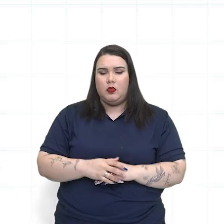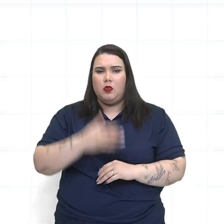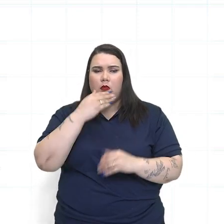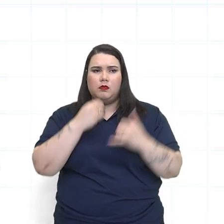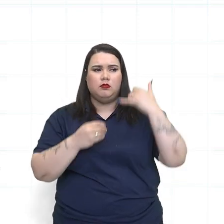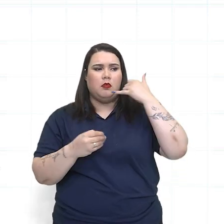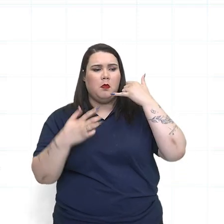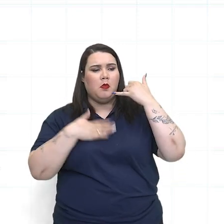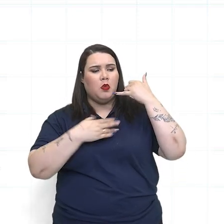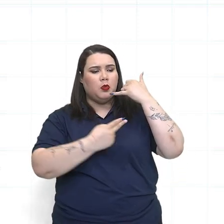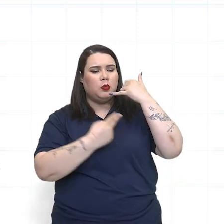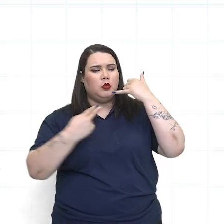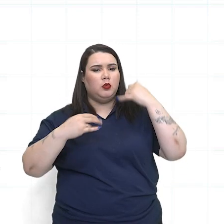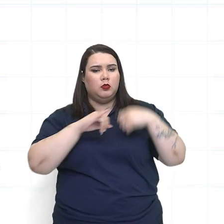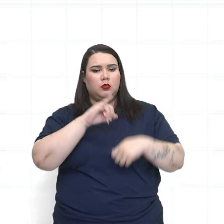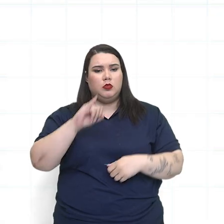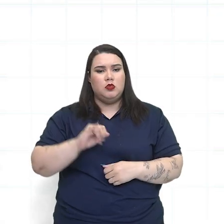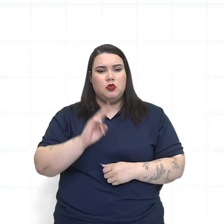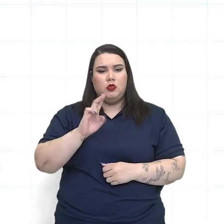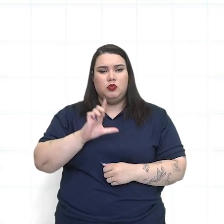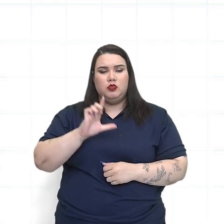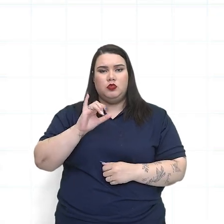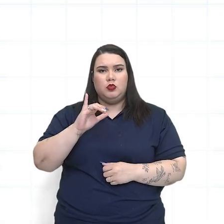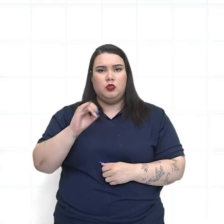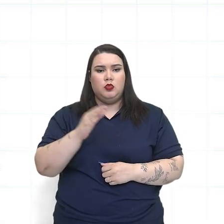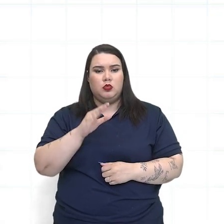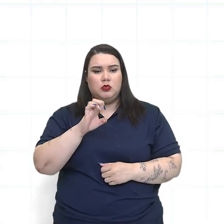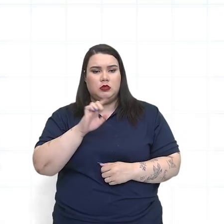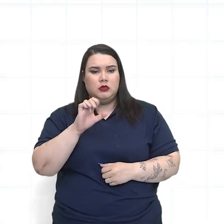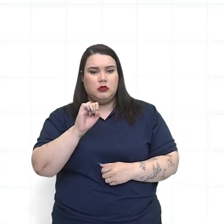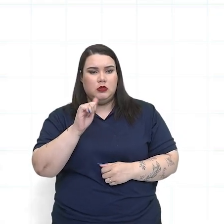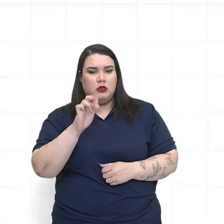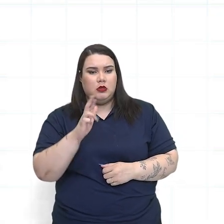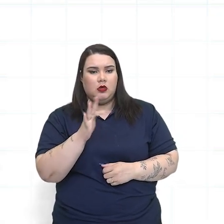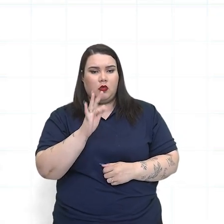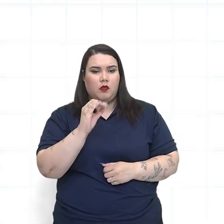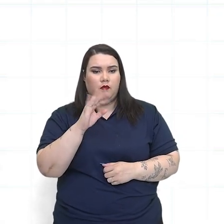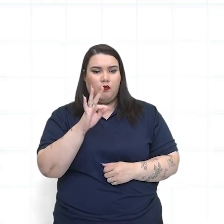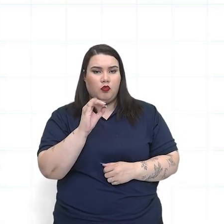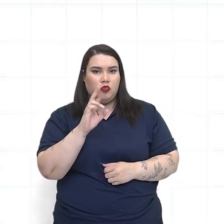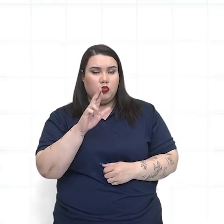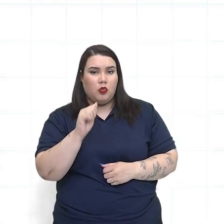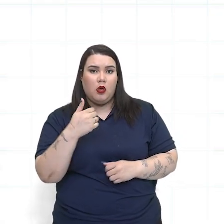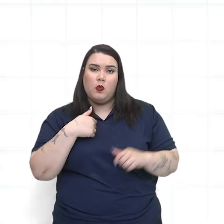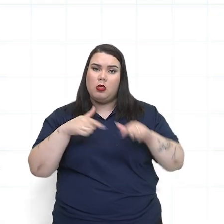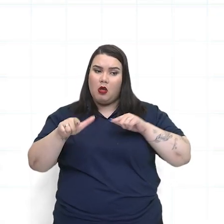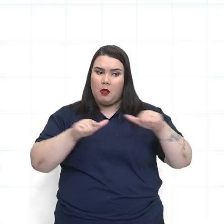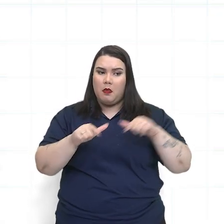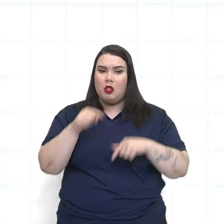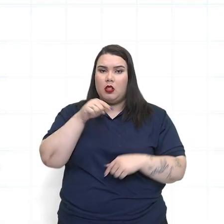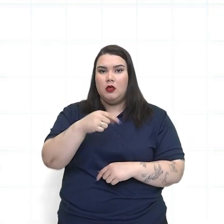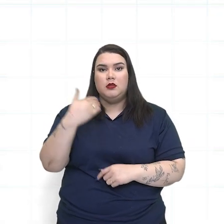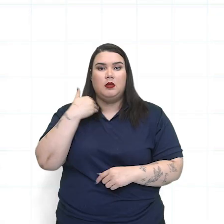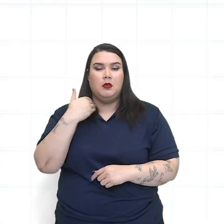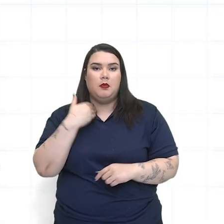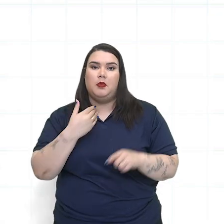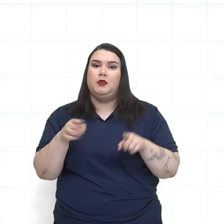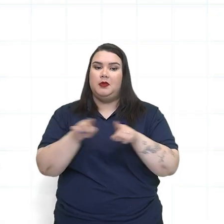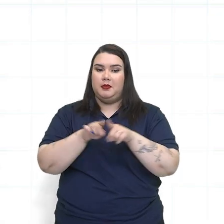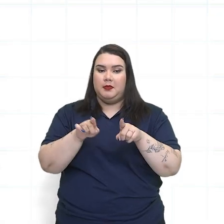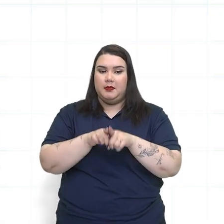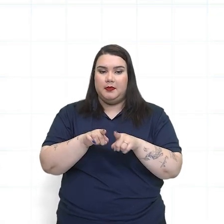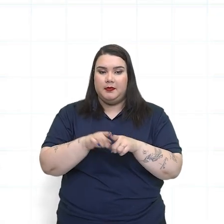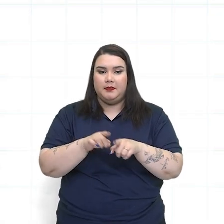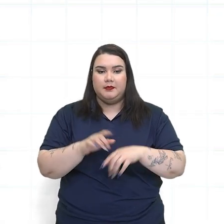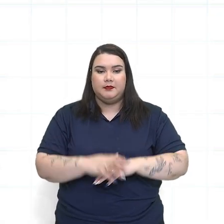Sou Júlio César Fontoura. Também sou funcionário do banco. Então, observe que aí ele revela quem ele